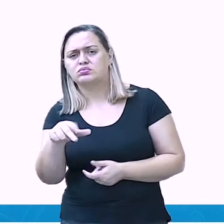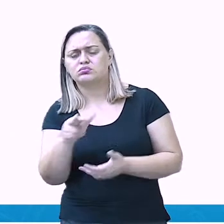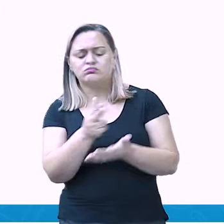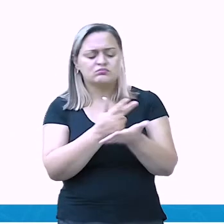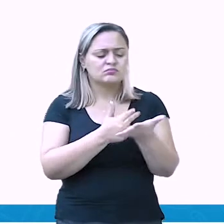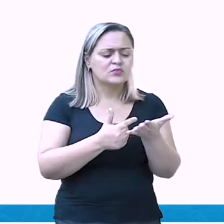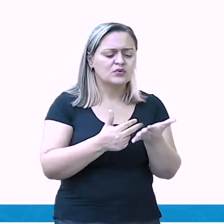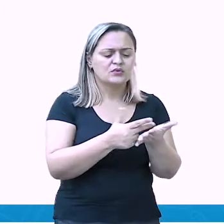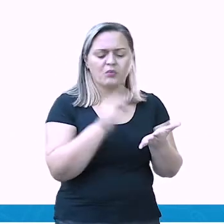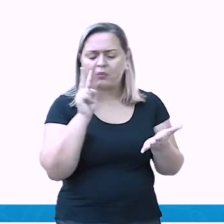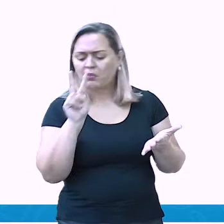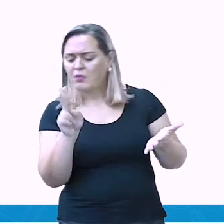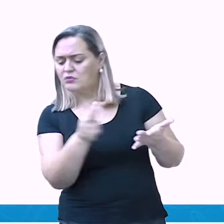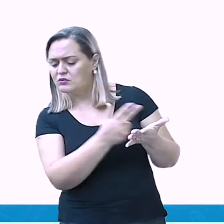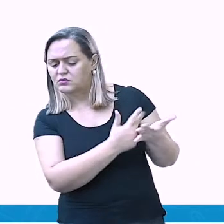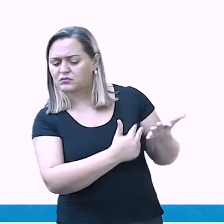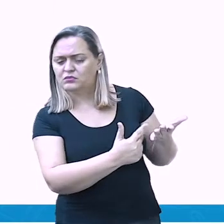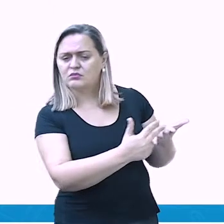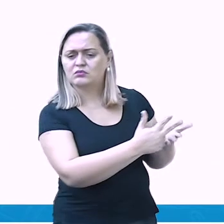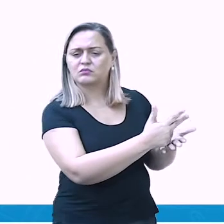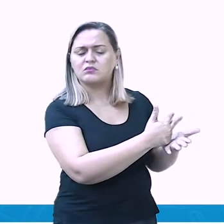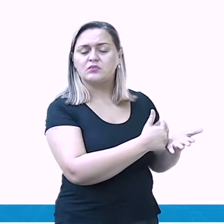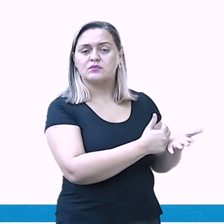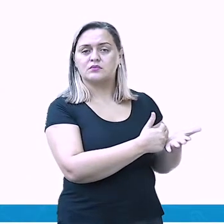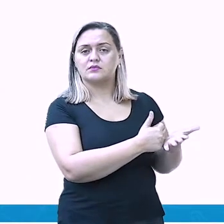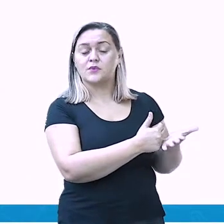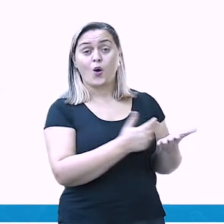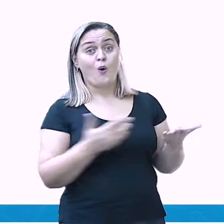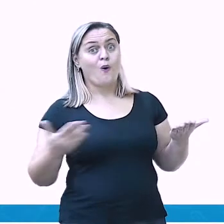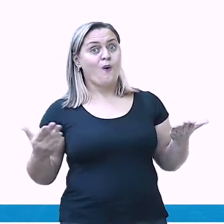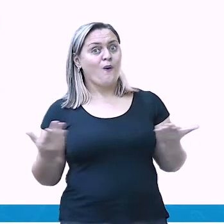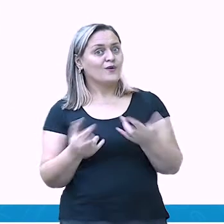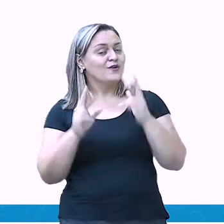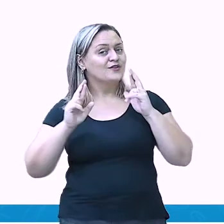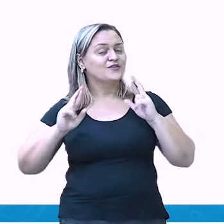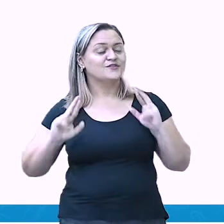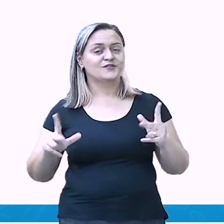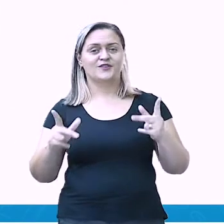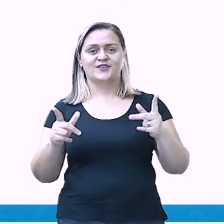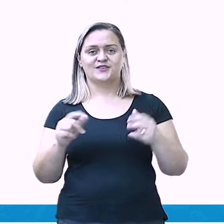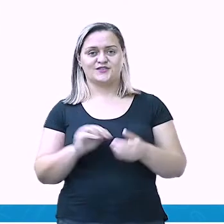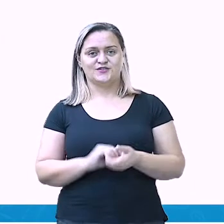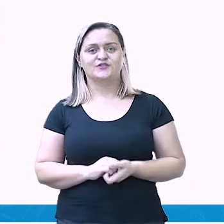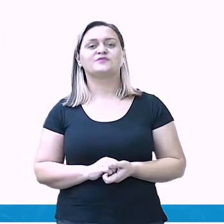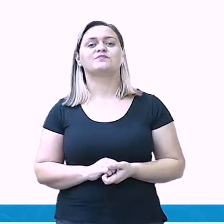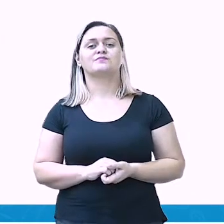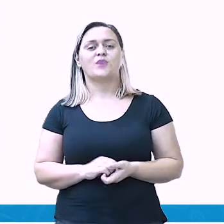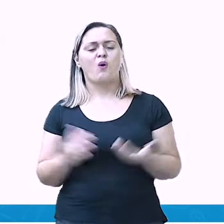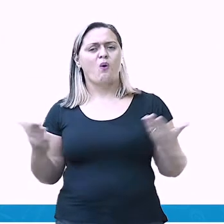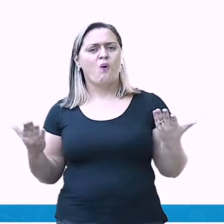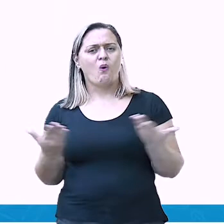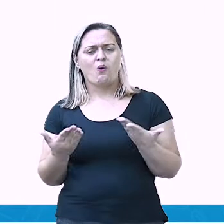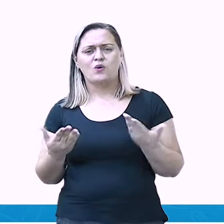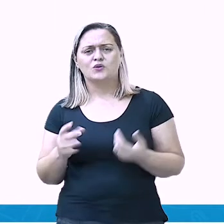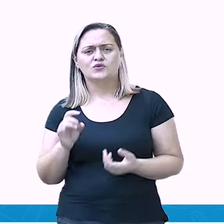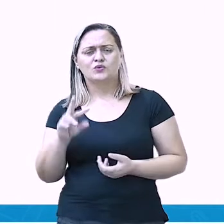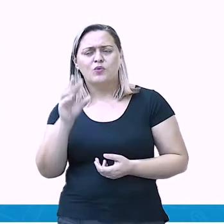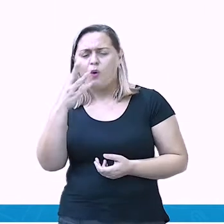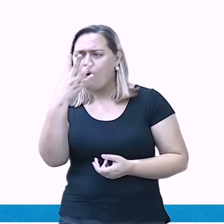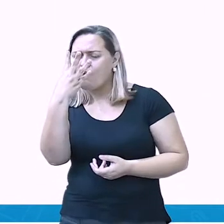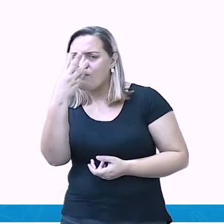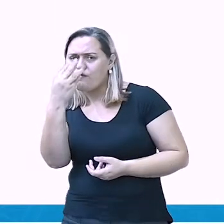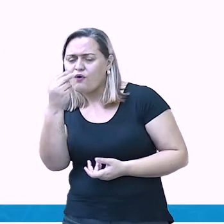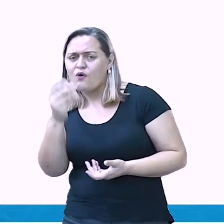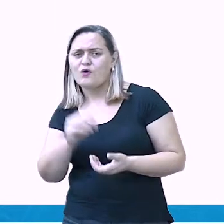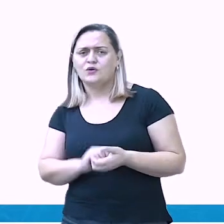desenhando, andando, desenhando e observando. Hoje a tecnologia ajudou e muito. Com satélites,